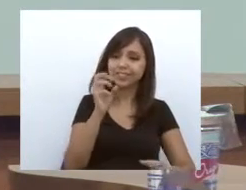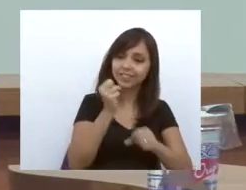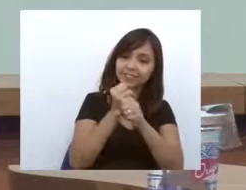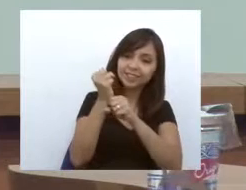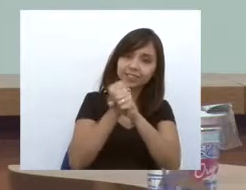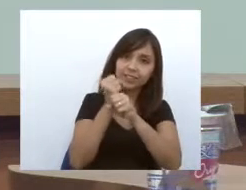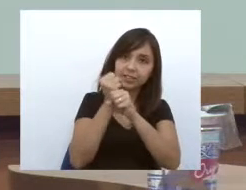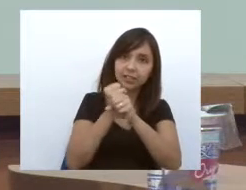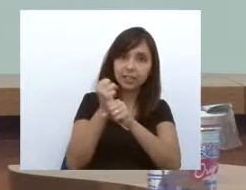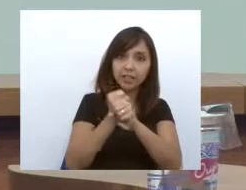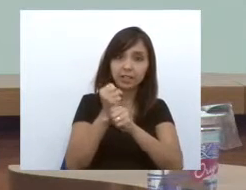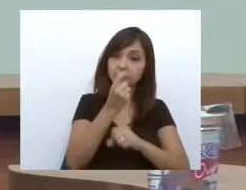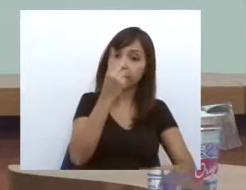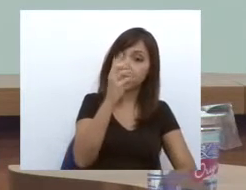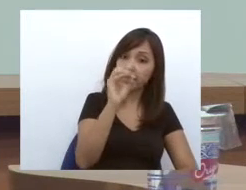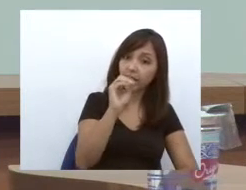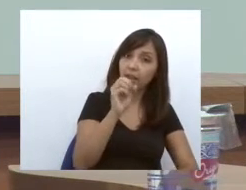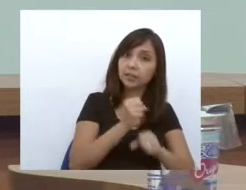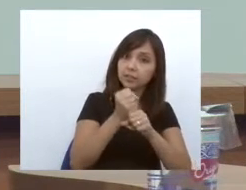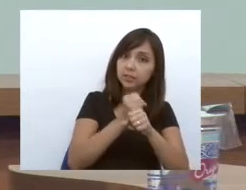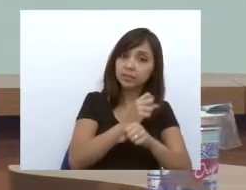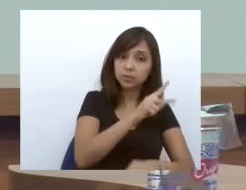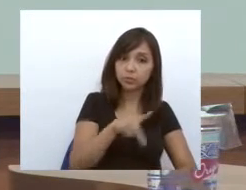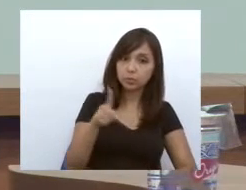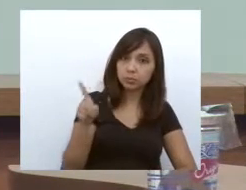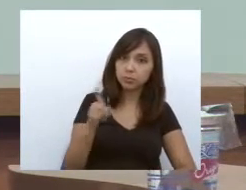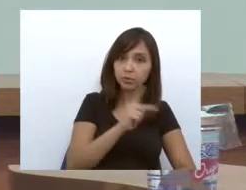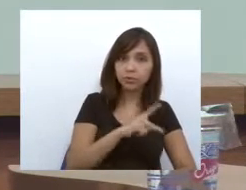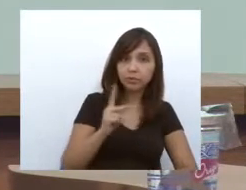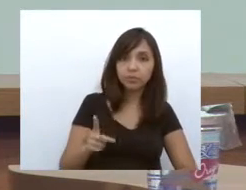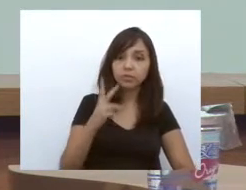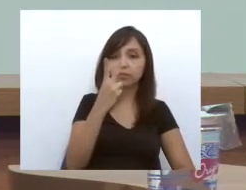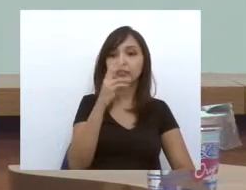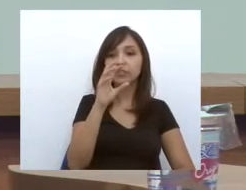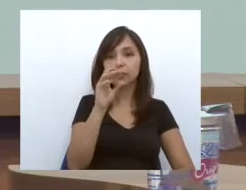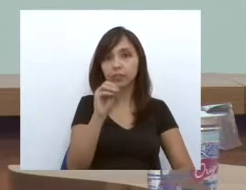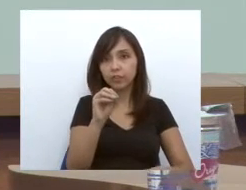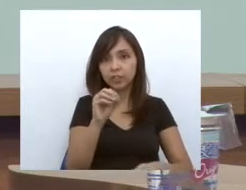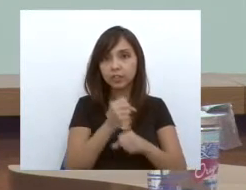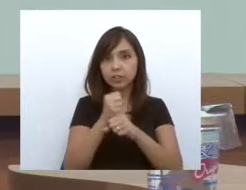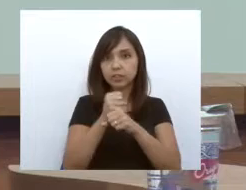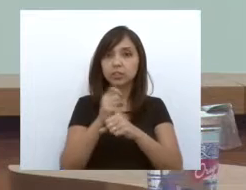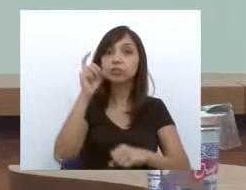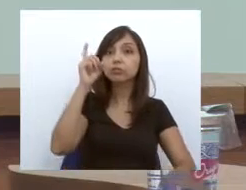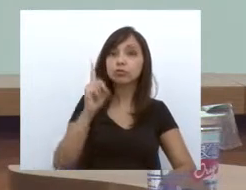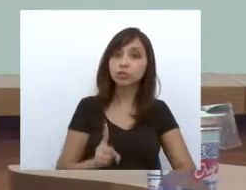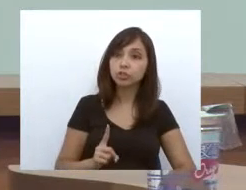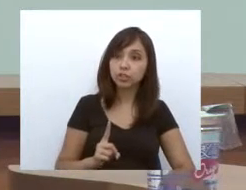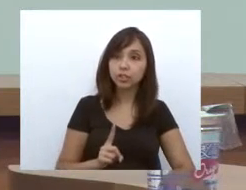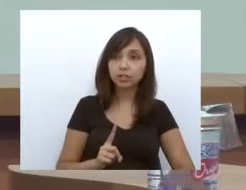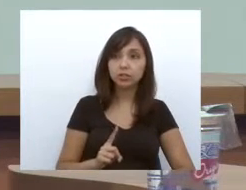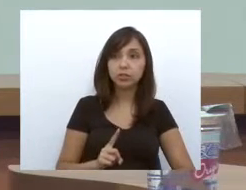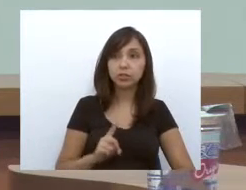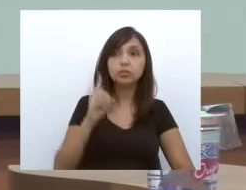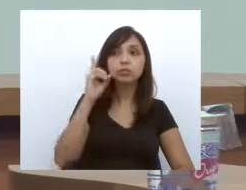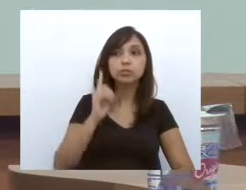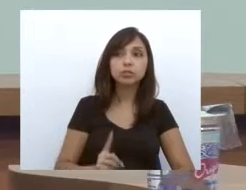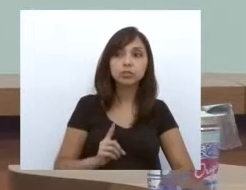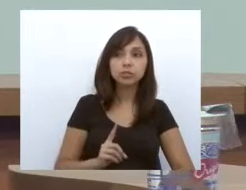rede. 10 anos como professora, 20 anos como diretora de escola, sou diretora da